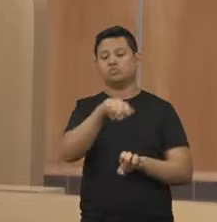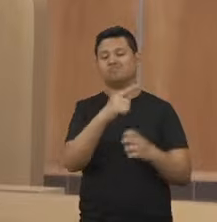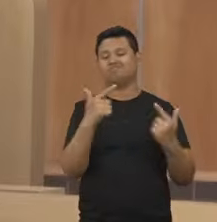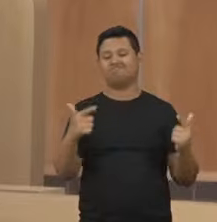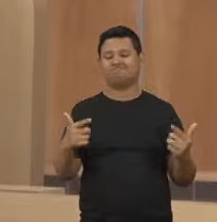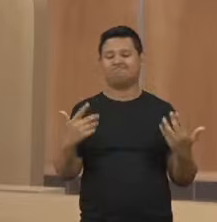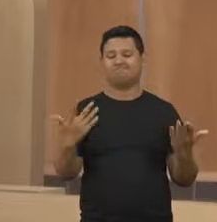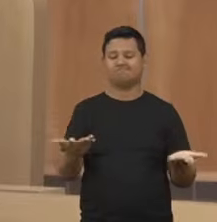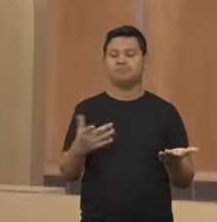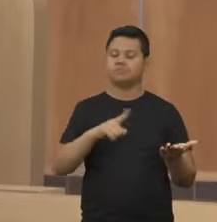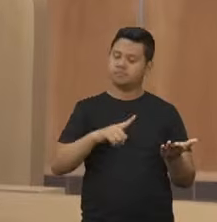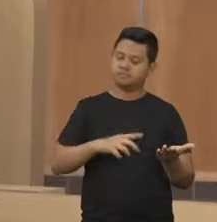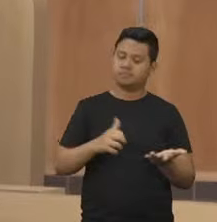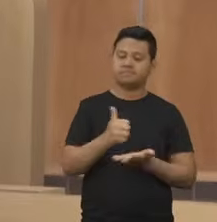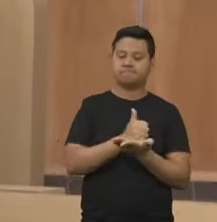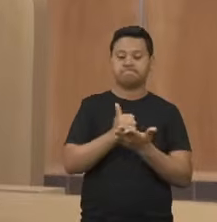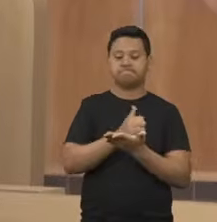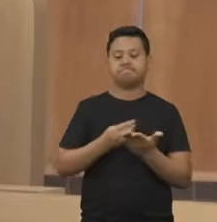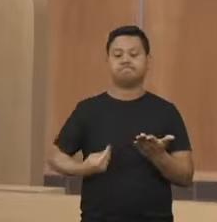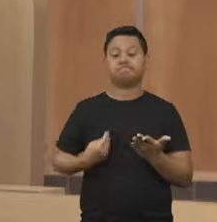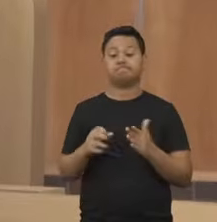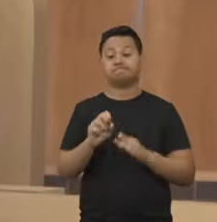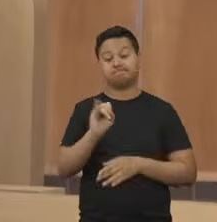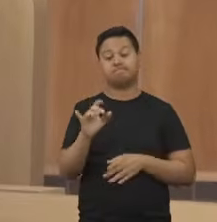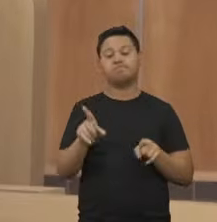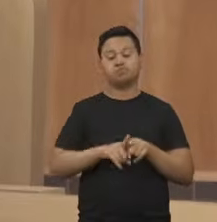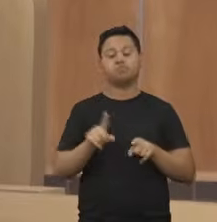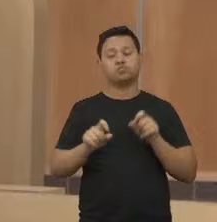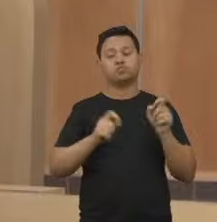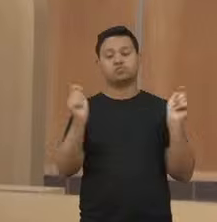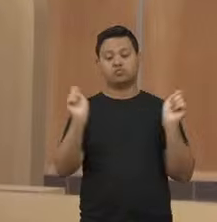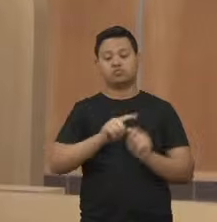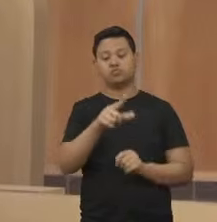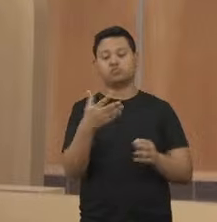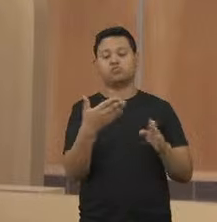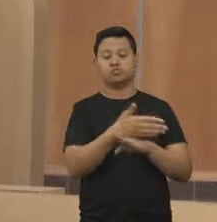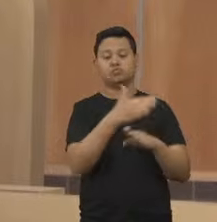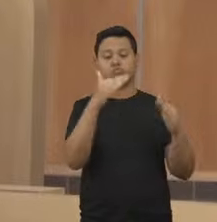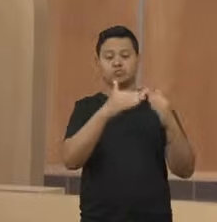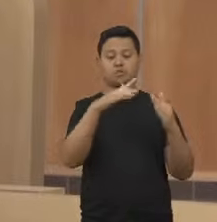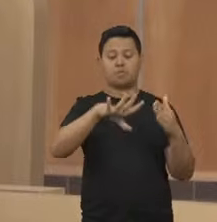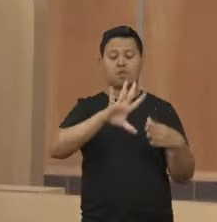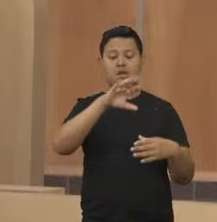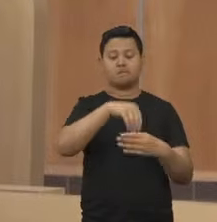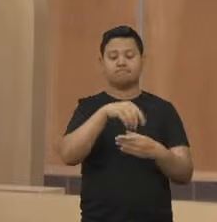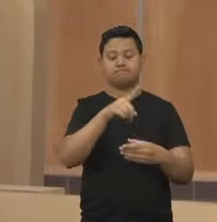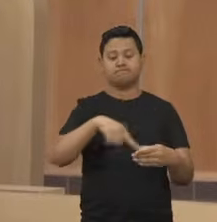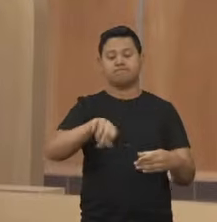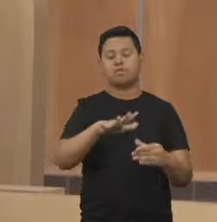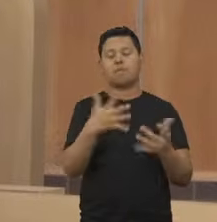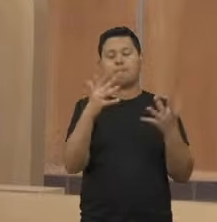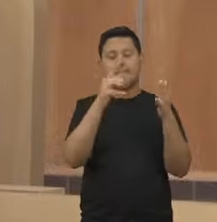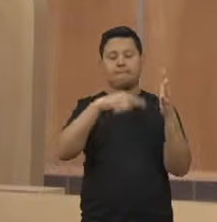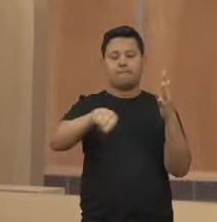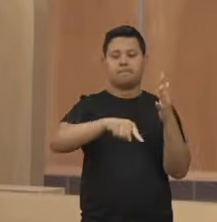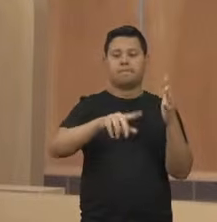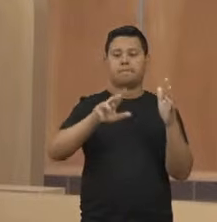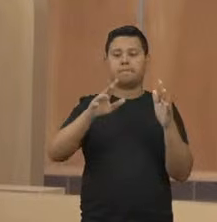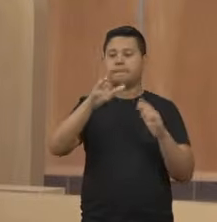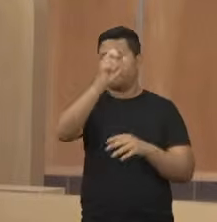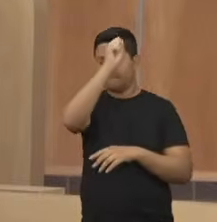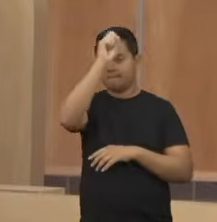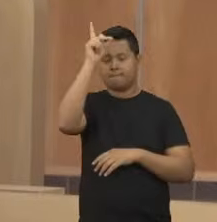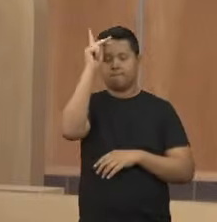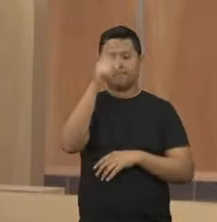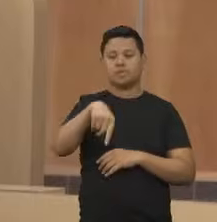adequada, tenham qualidade de vida. E, quem sabe, possam vir morar aqui no centro. Então, parabéns ao prefeito